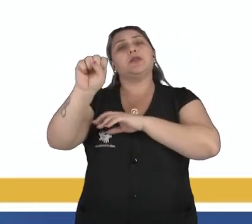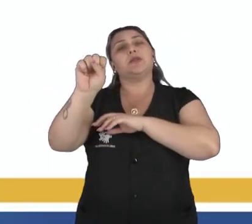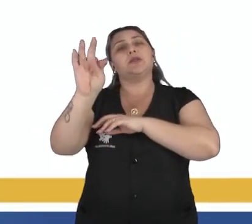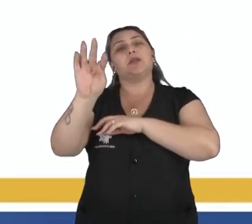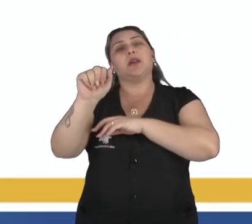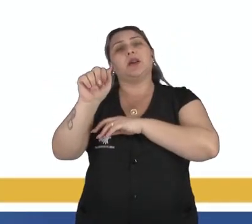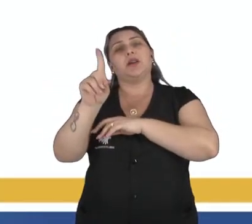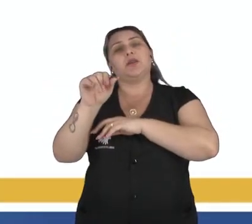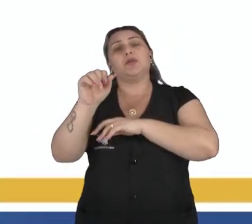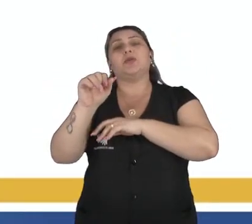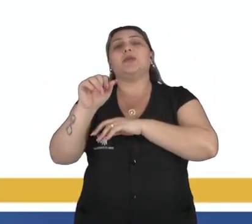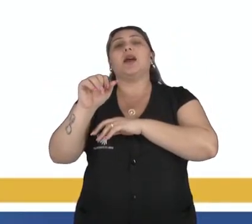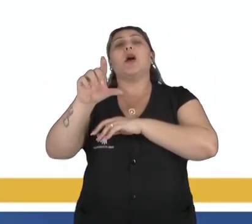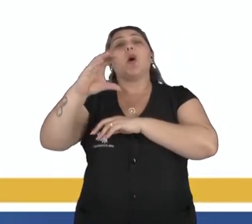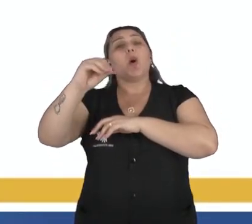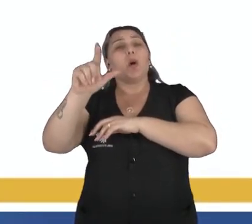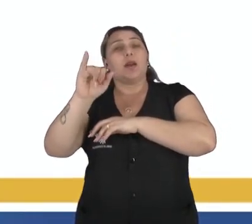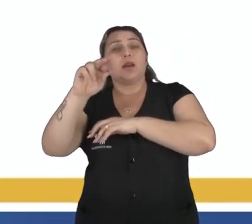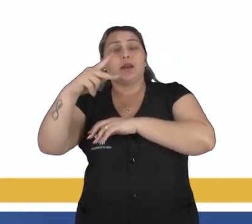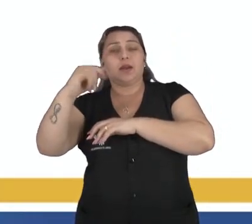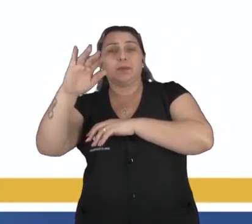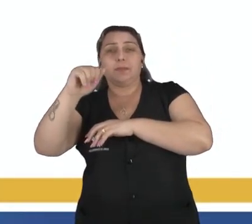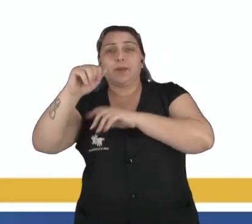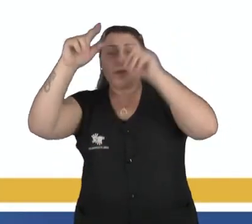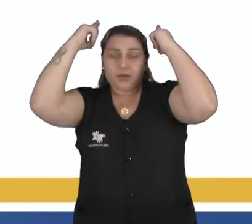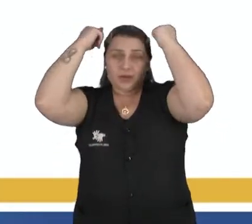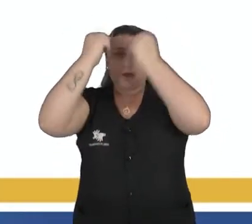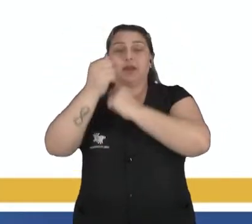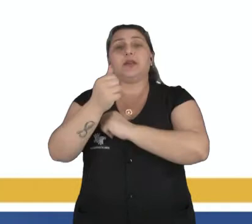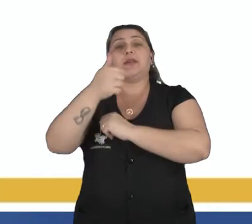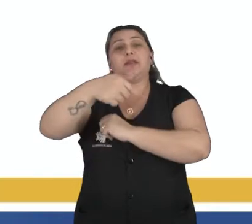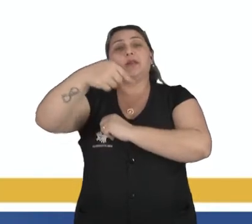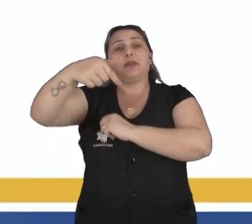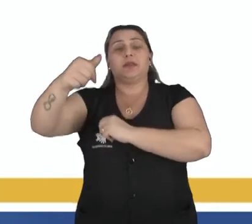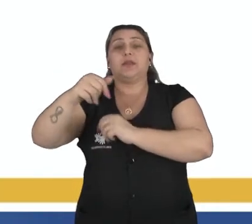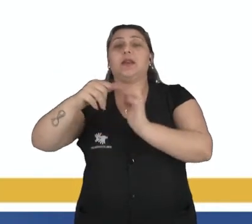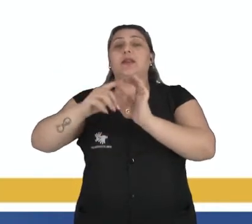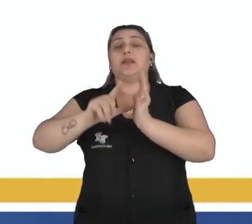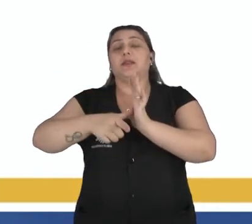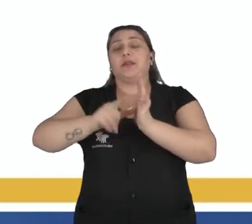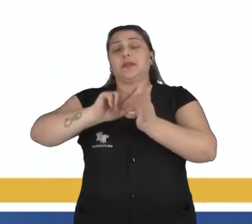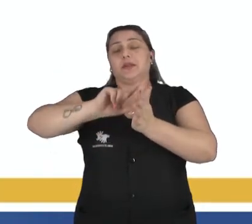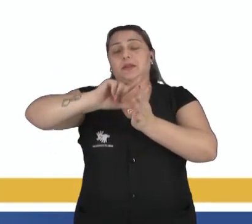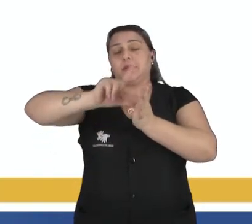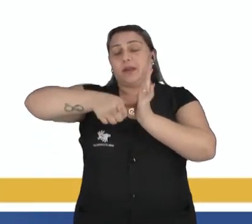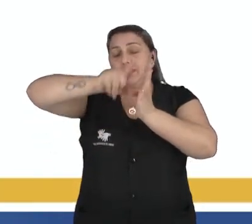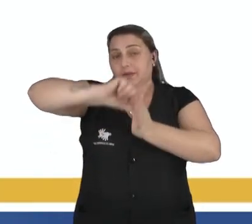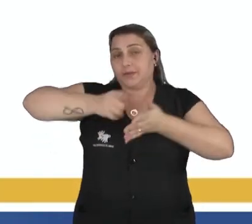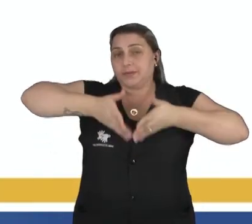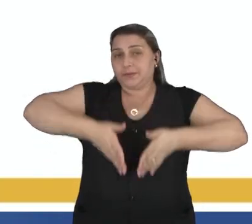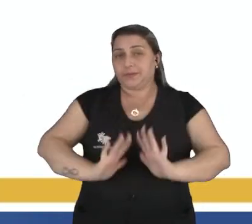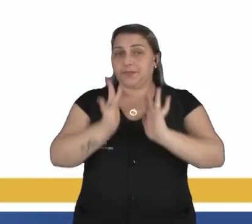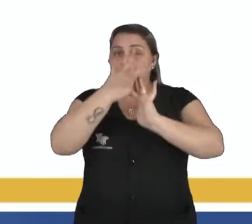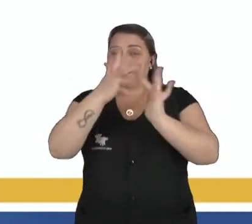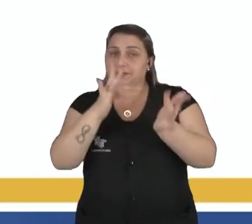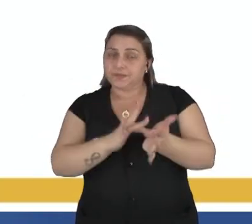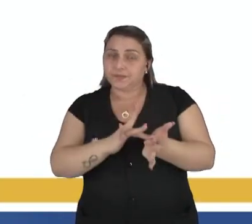Isso aconteceu em Olímpia, na Grécia, em 776 a.C., e o campeão foi